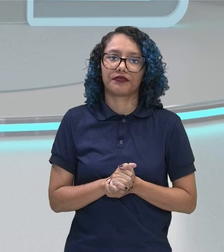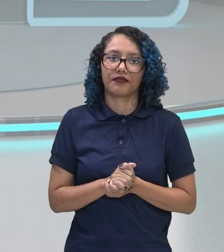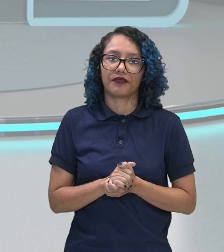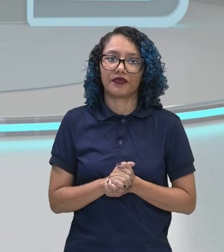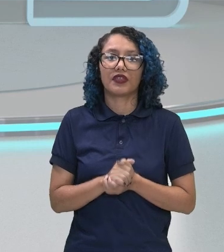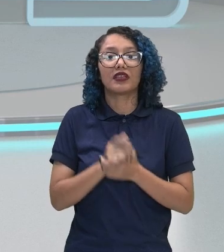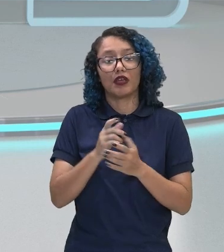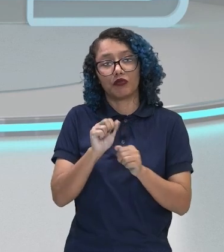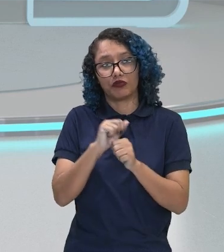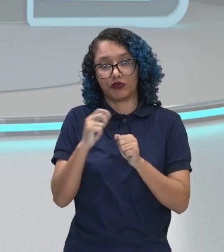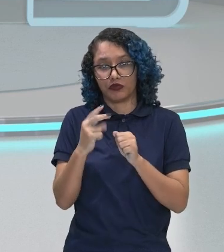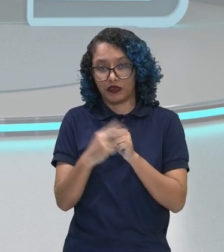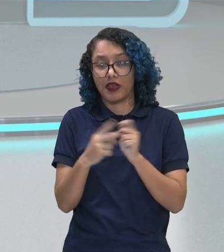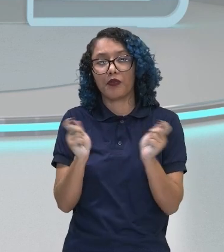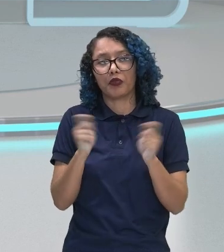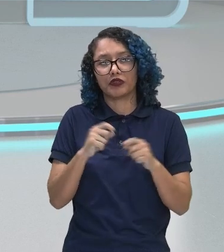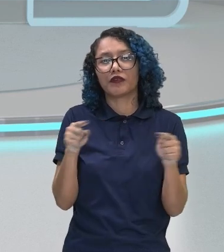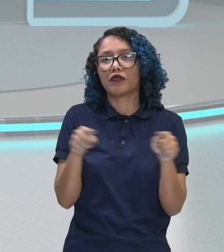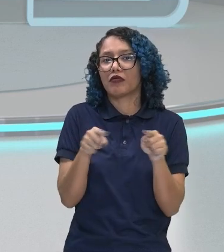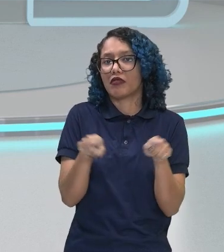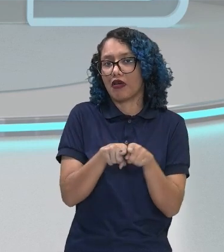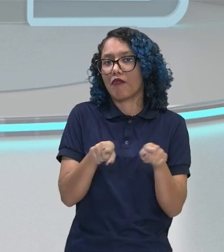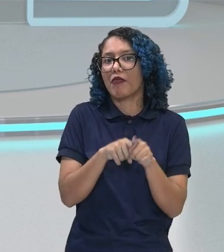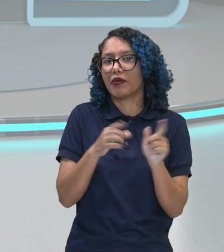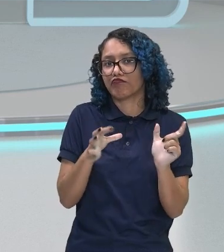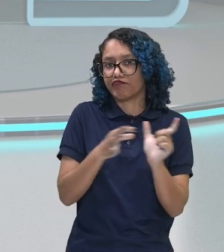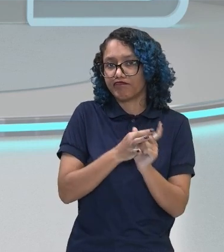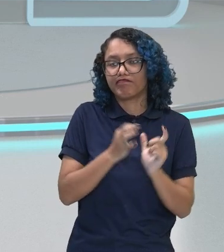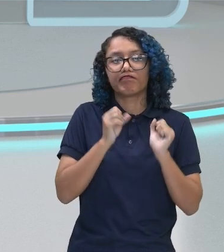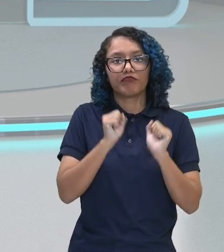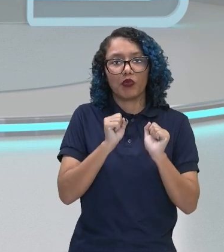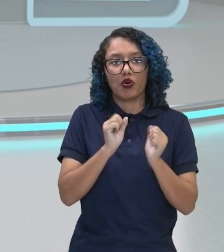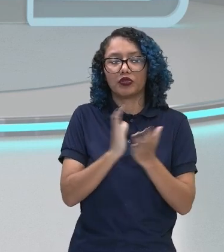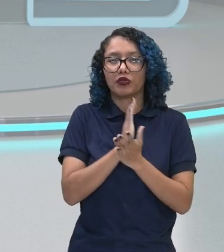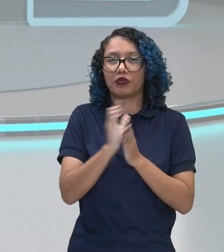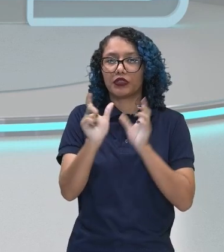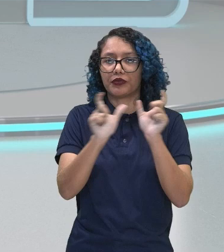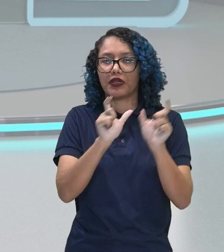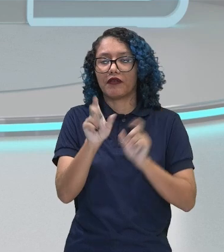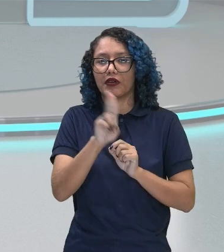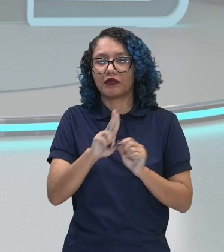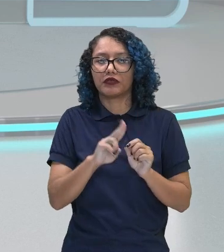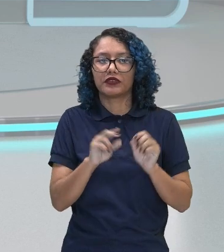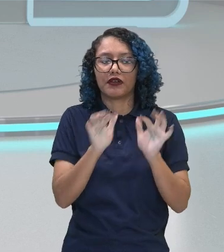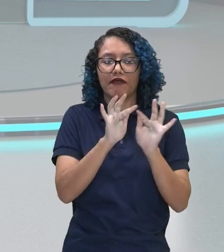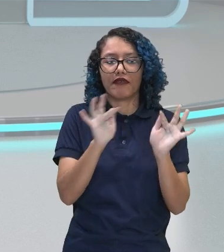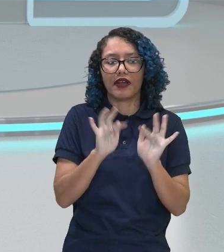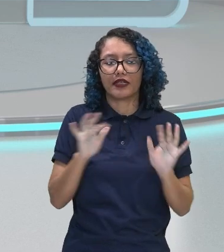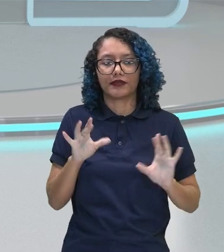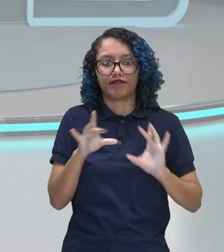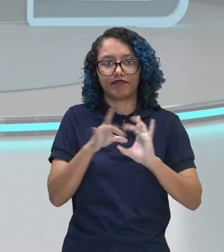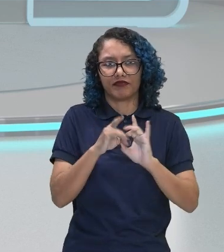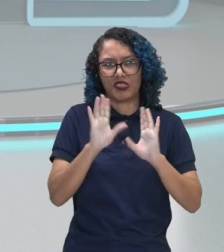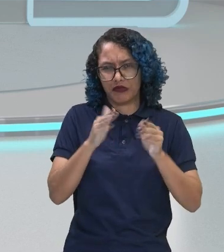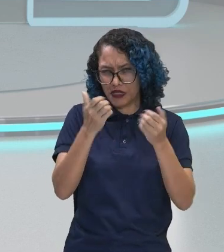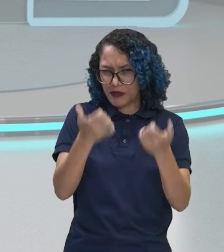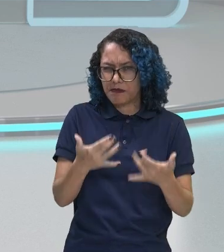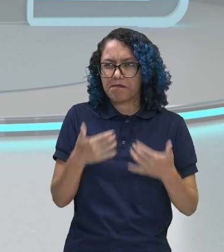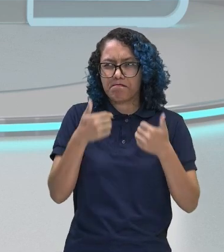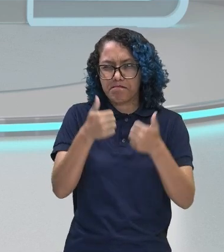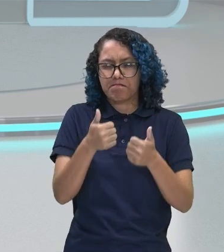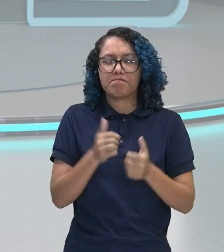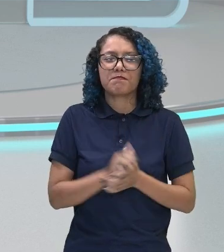podem ser linking words, são palavrinhas, então, que nós utilizamos ali para conectar frases, orações, conforme a gente já viu,